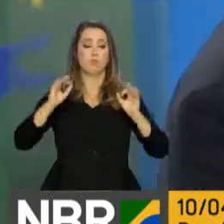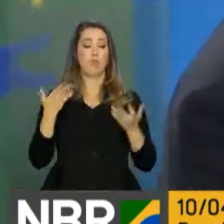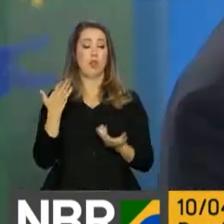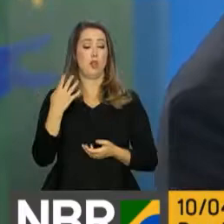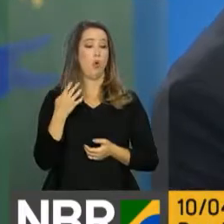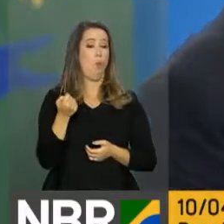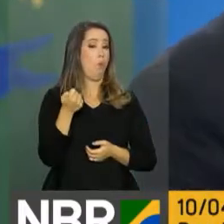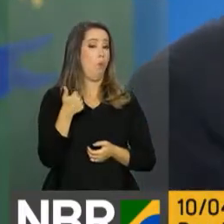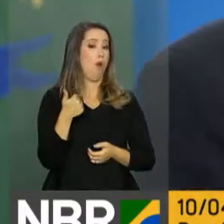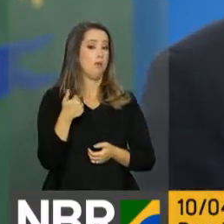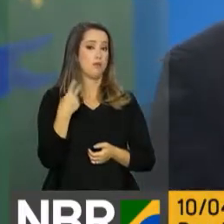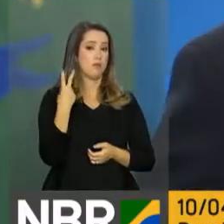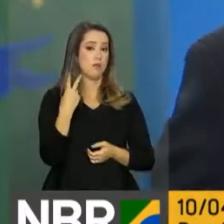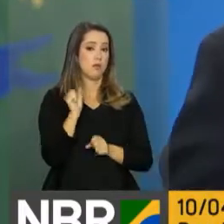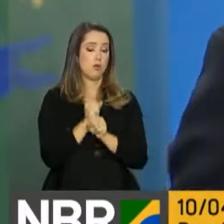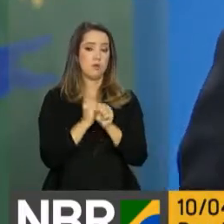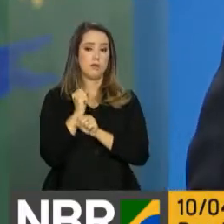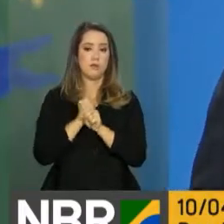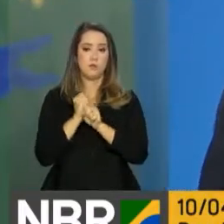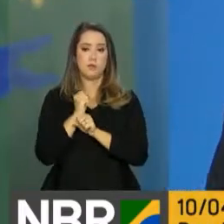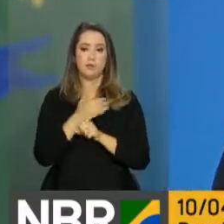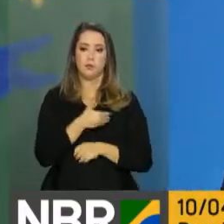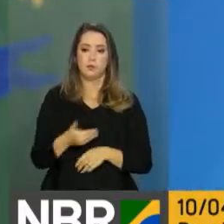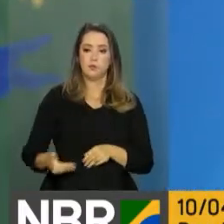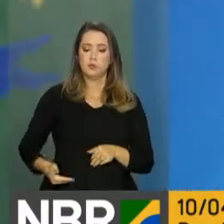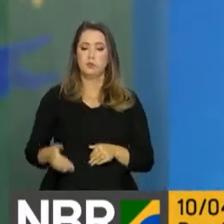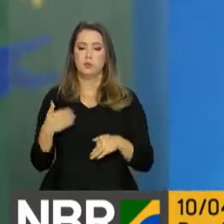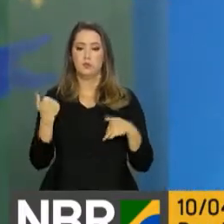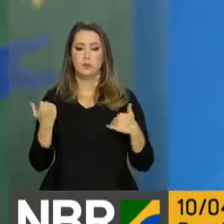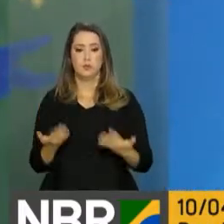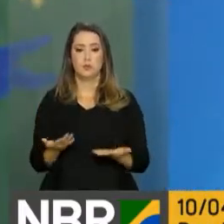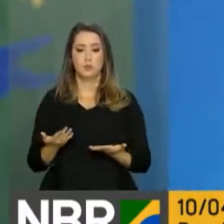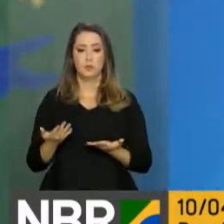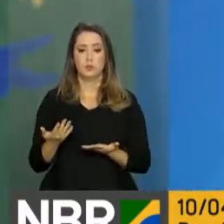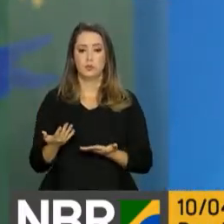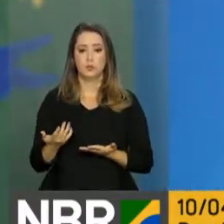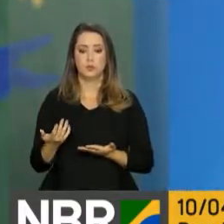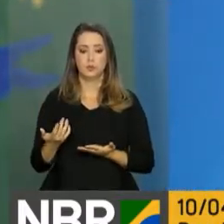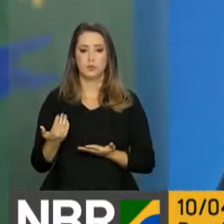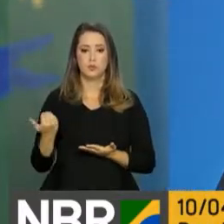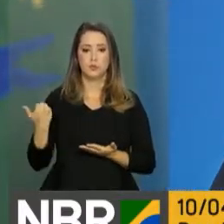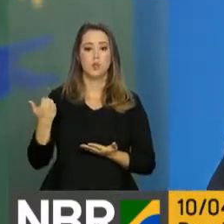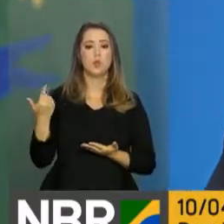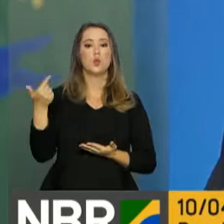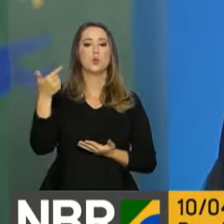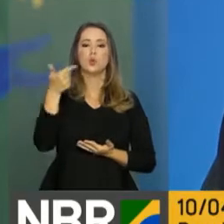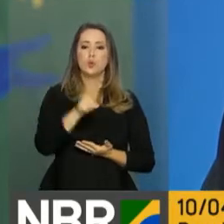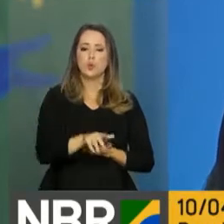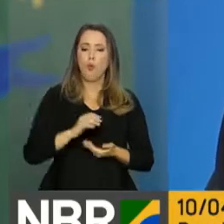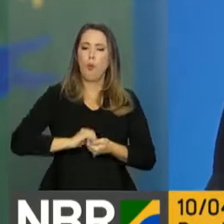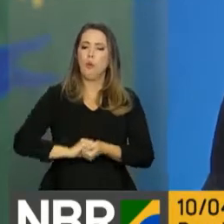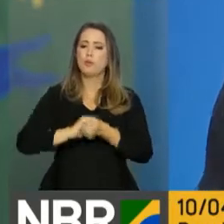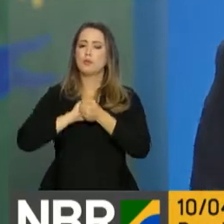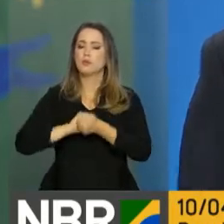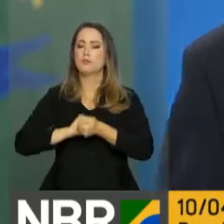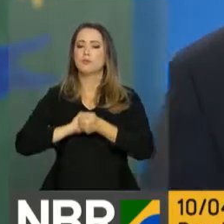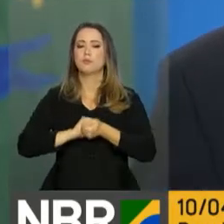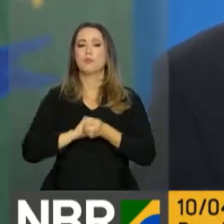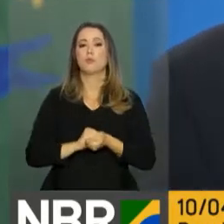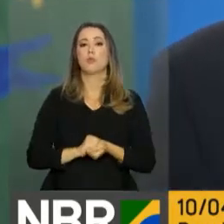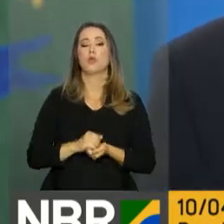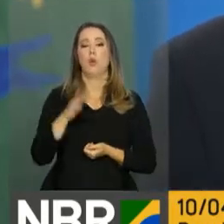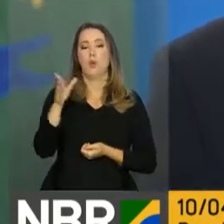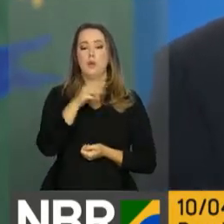nesses quase 2 anos de governo. Portanto, mais uma vez, cumprimentando o